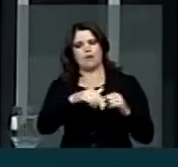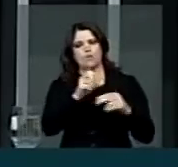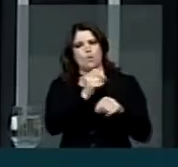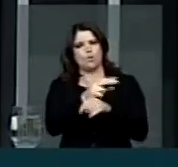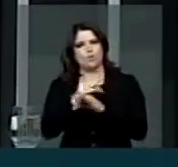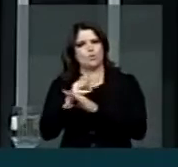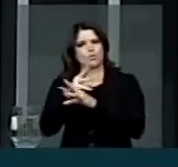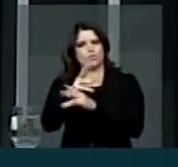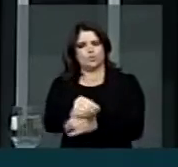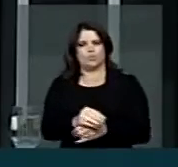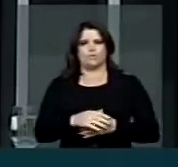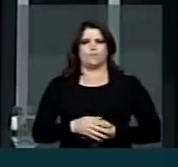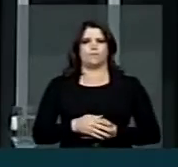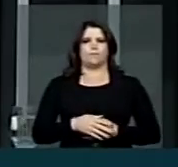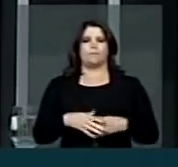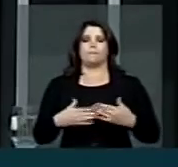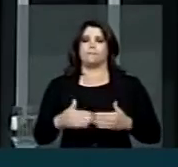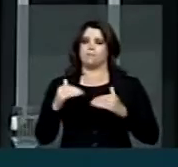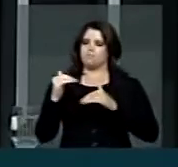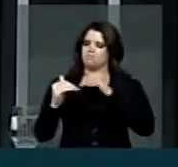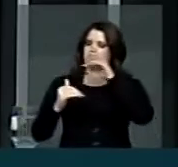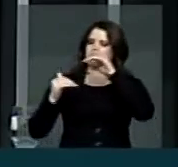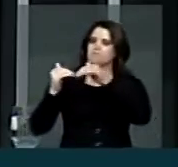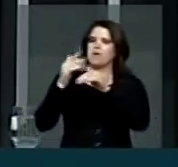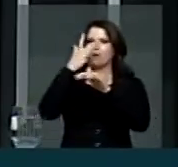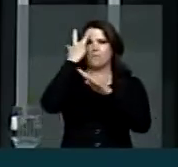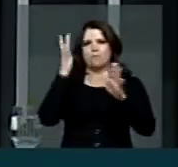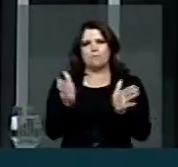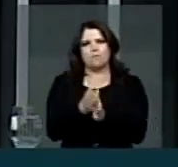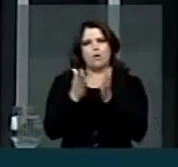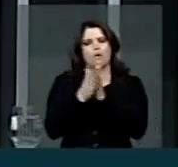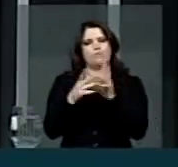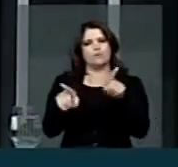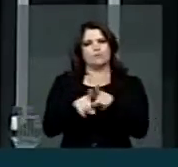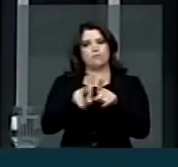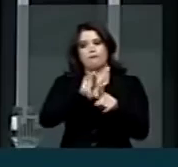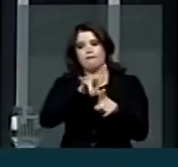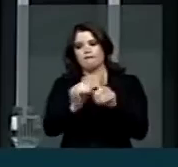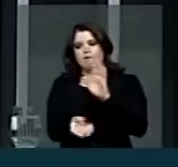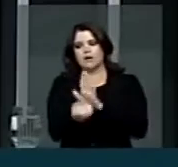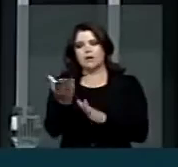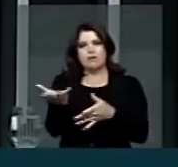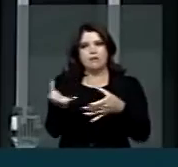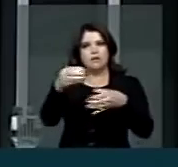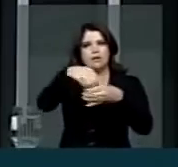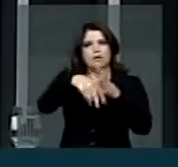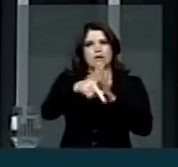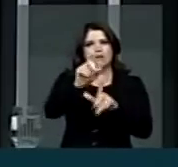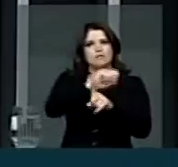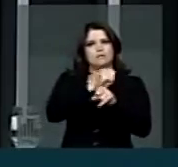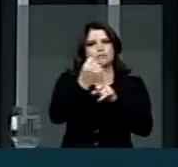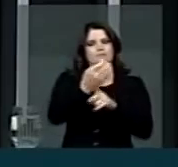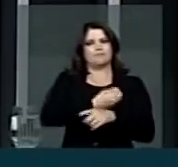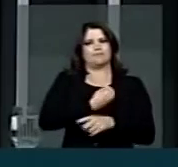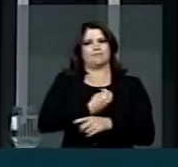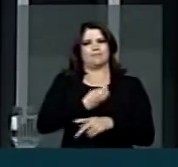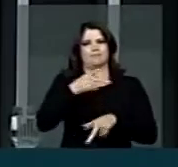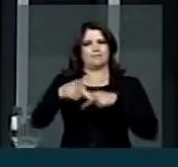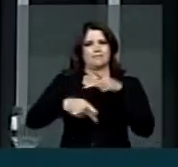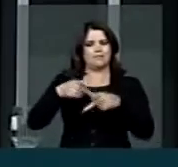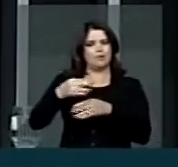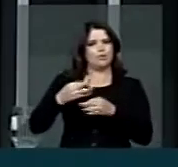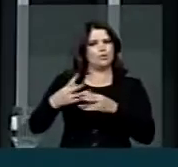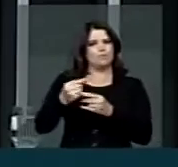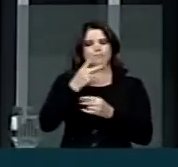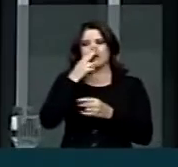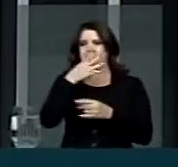de massas. A ascensão dos pobres e a sua consequente inclusão na vida social e política do país desagrada